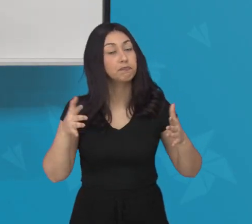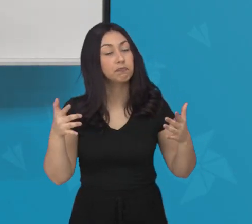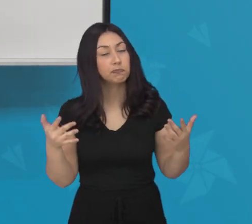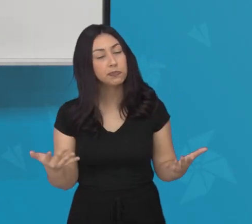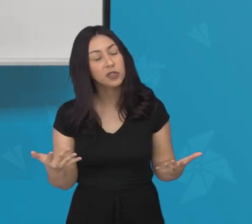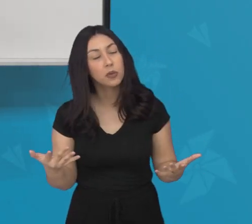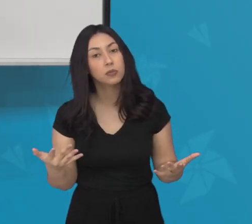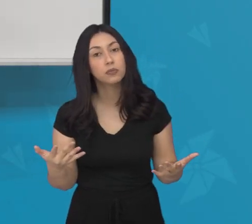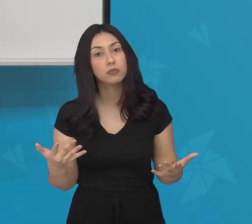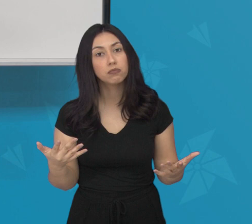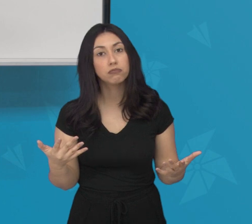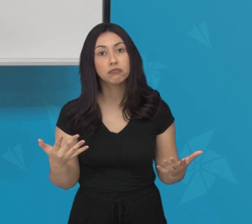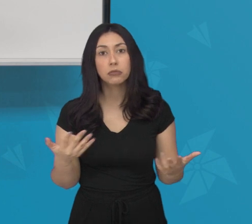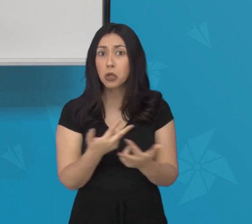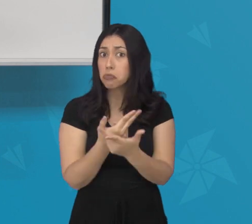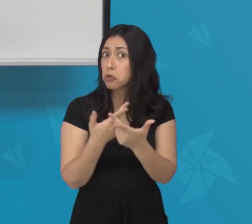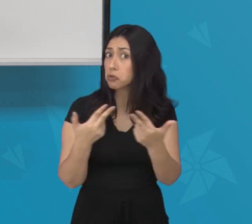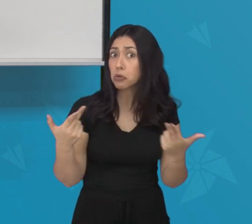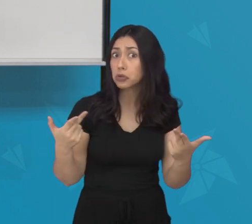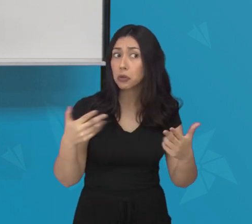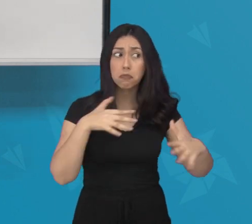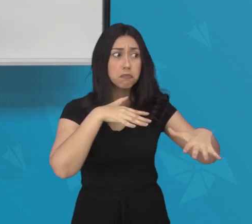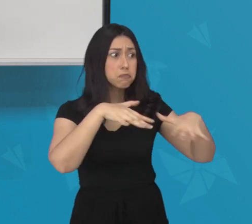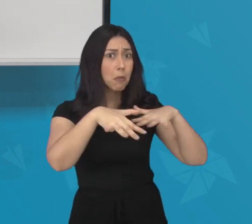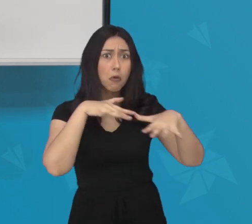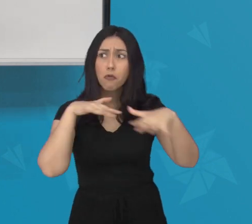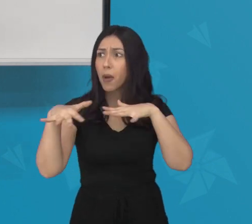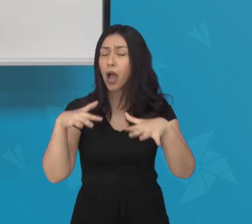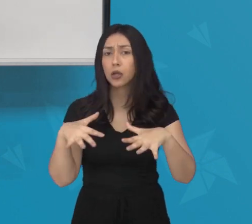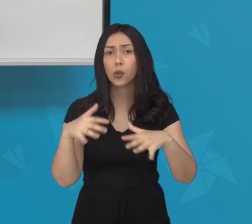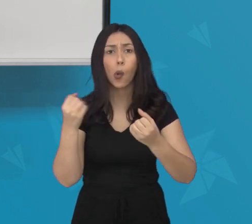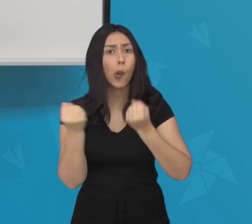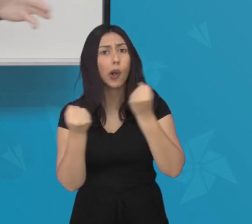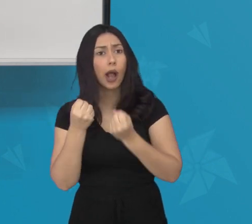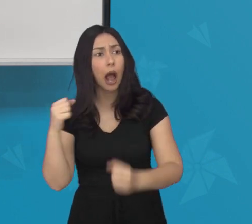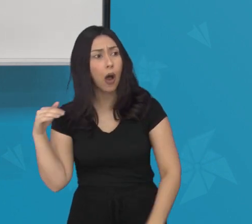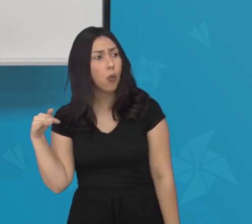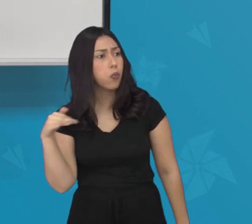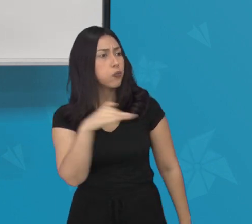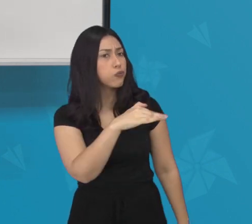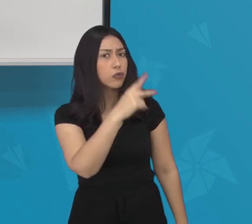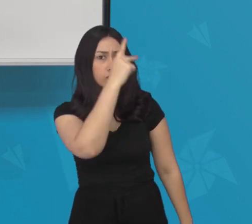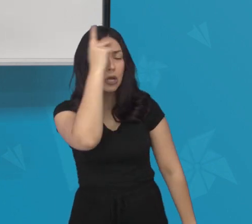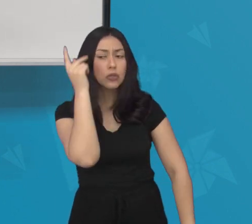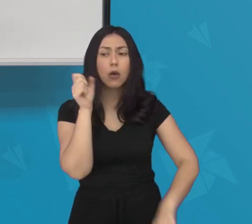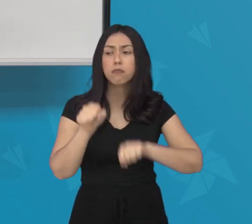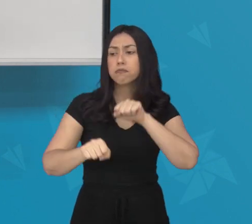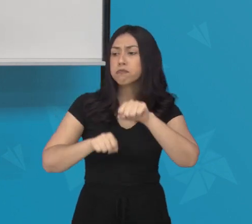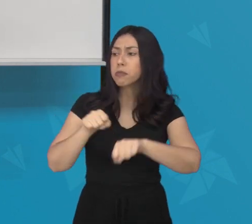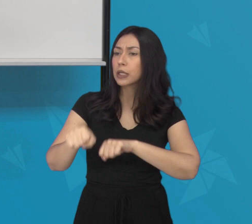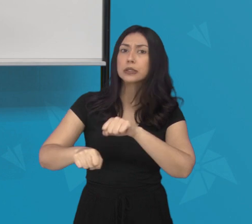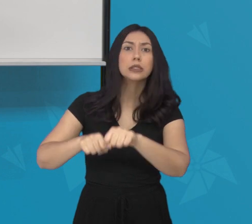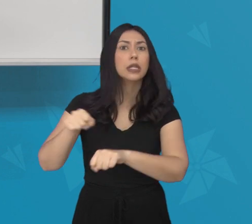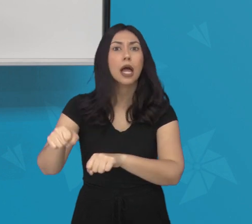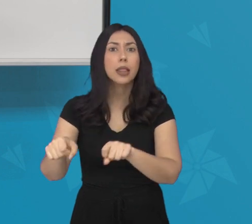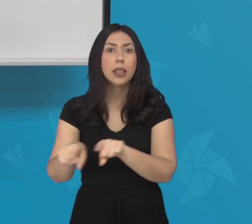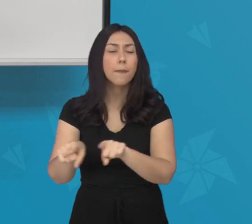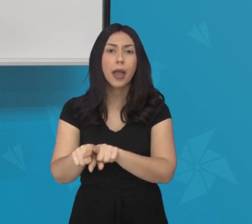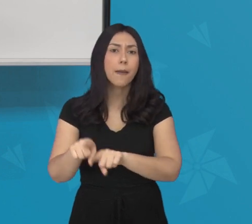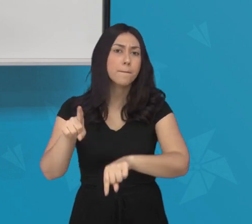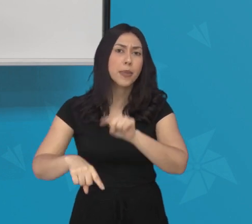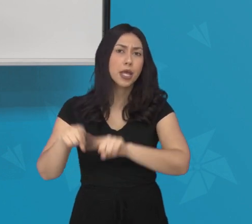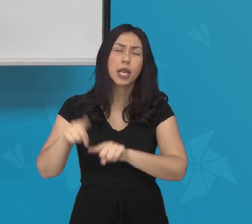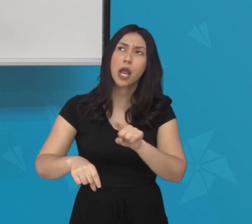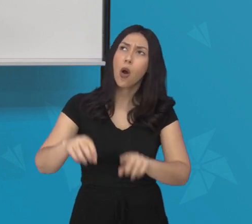intuitivamente as coisas estão em movimento. Um carro está em movimento, uma pessoa está andando de bicicleta, um objeto está em queda livre, mas